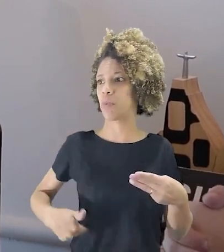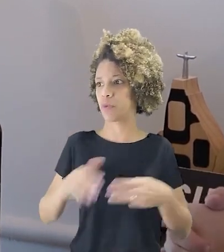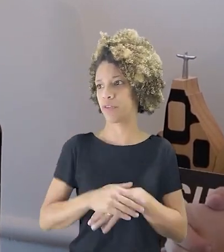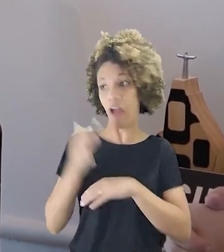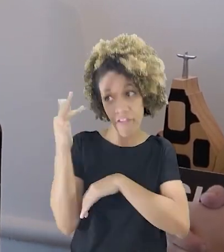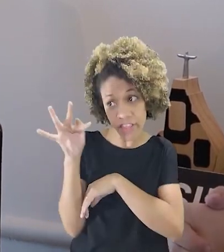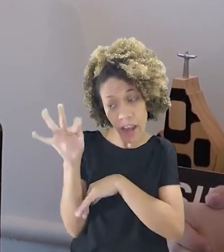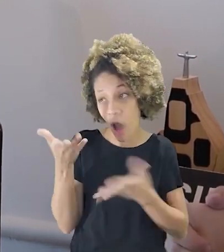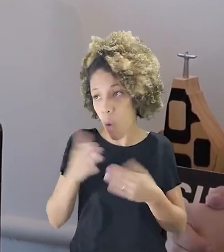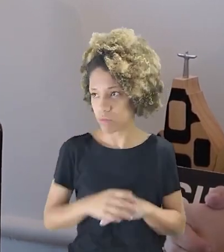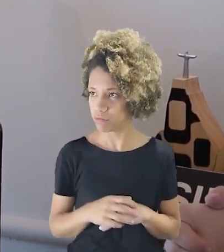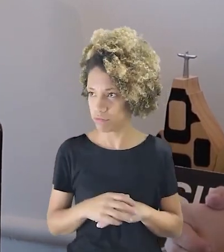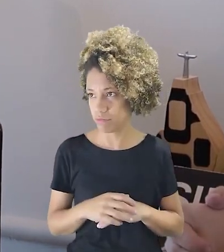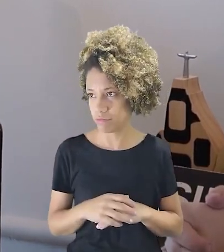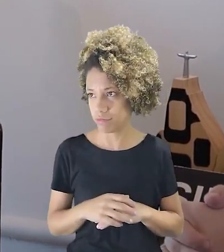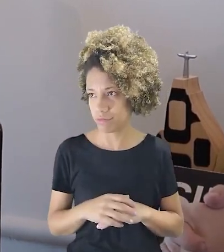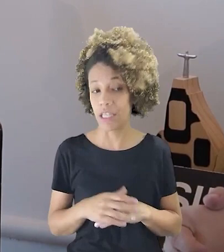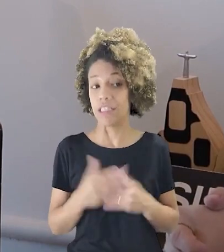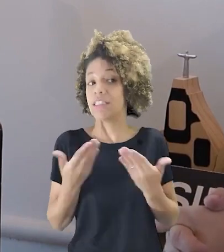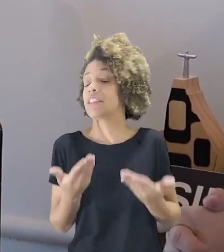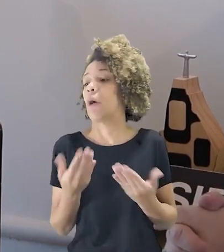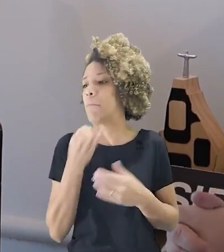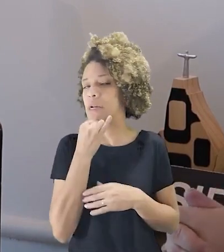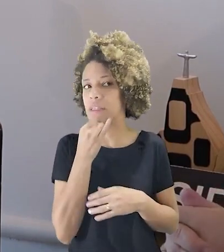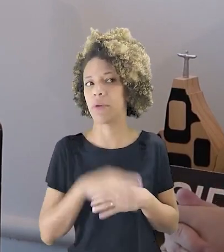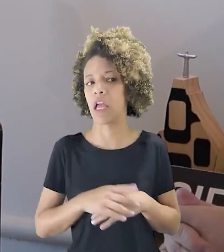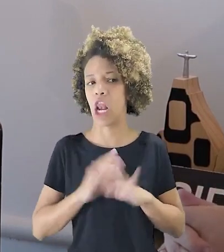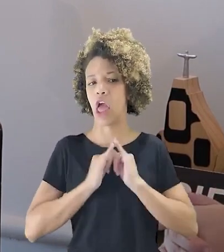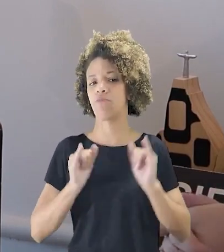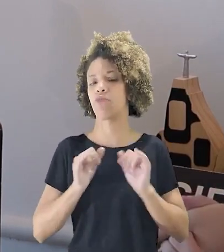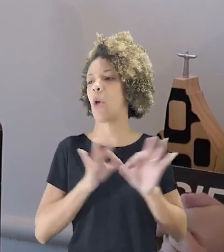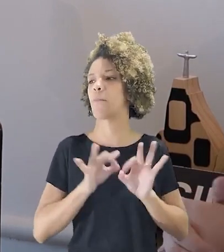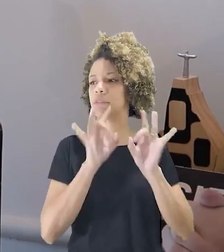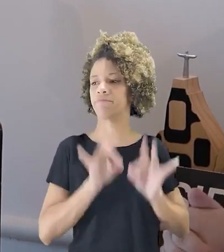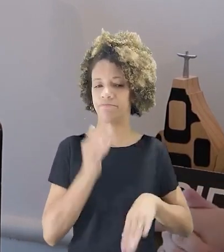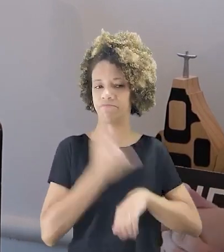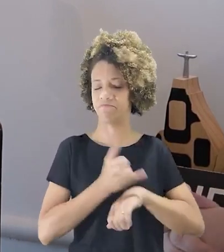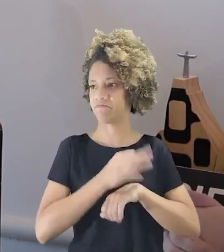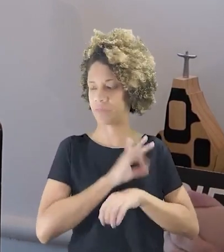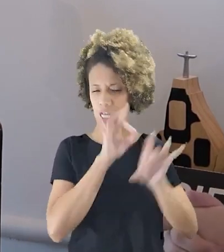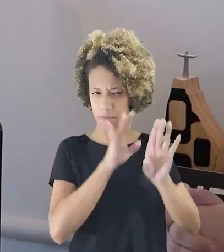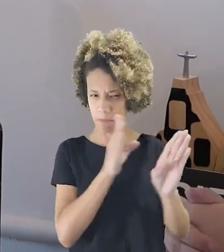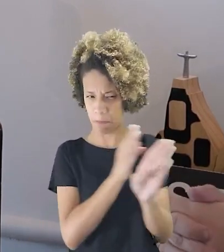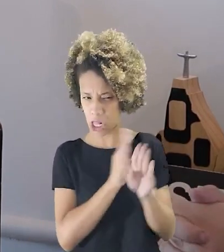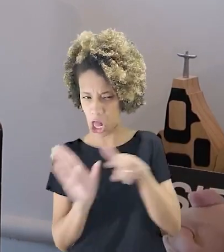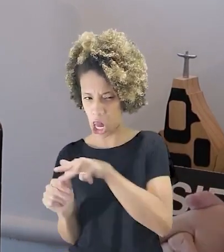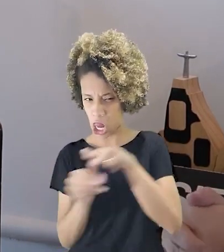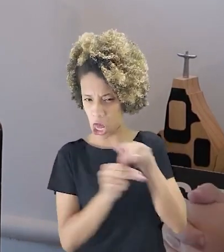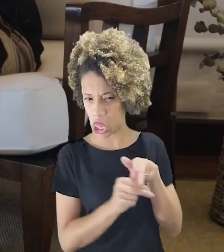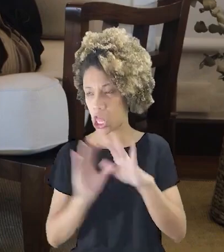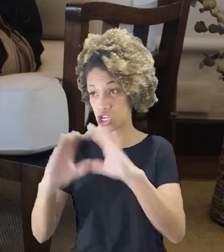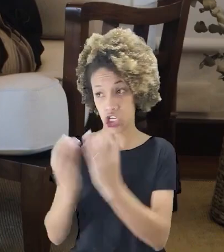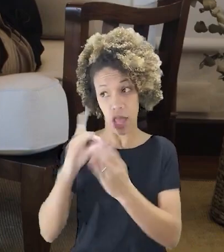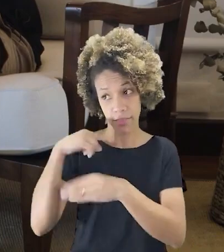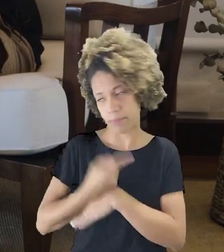Federal. Então, quando o chefe de Polícia Civil anuncia que ele vai montar uma delegacia especializada para investigar a corrupção de deputados...